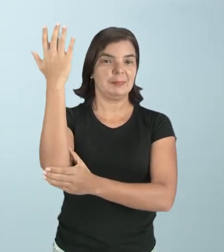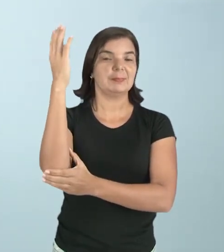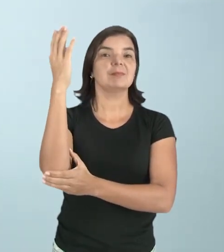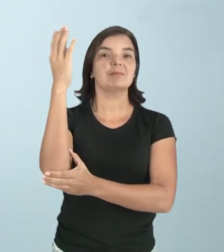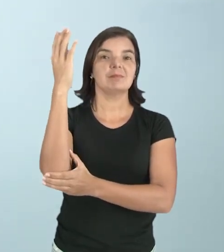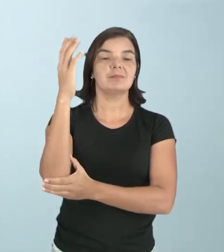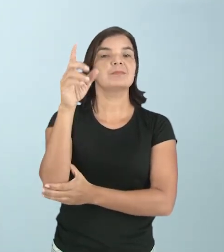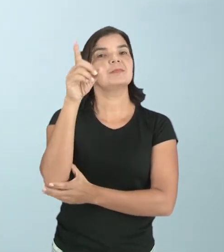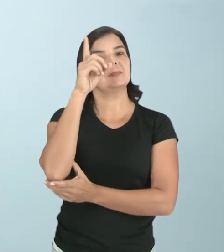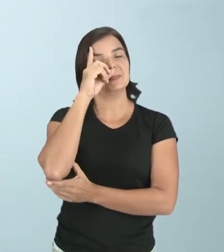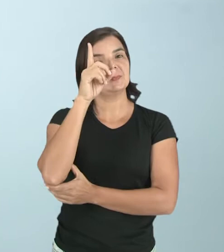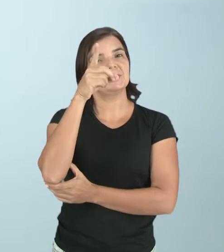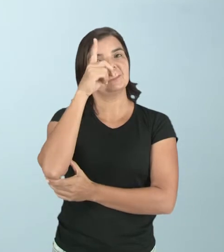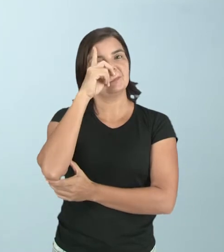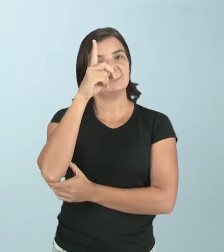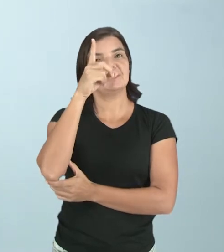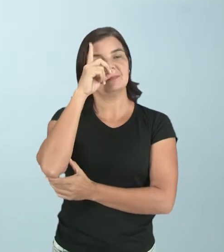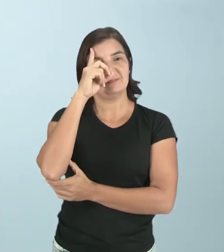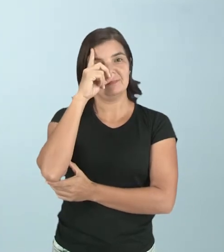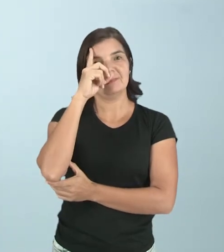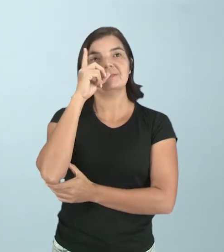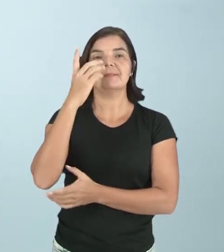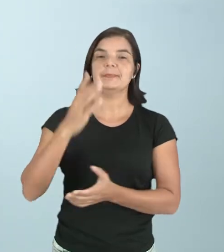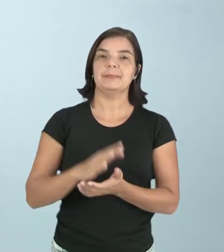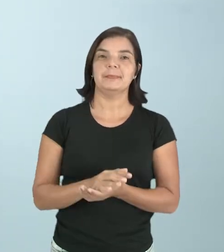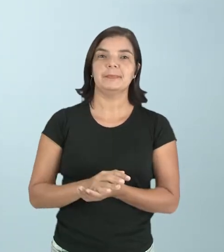a cada dia, nascendo